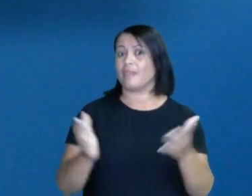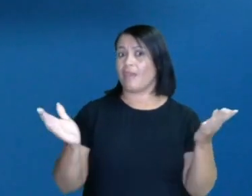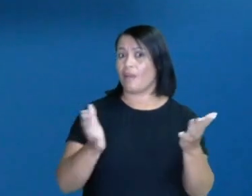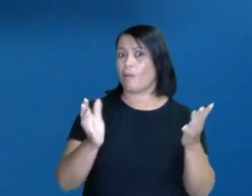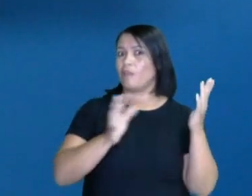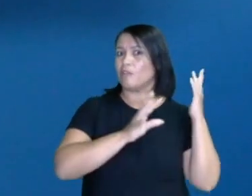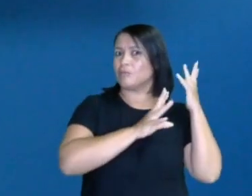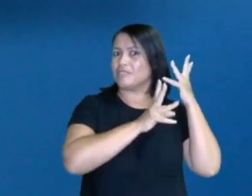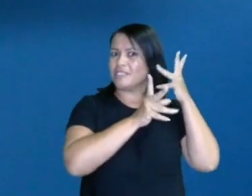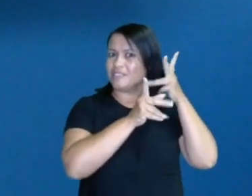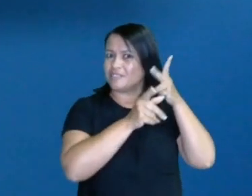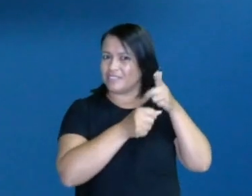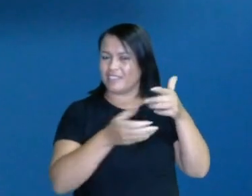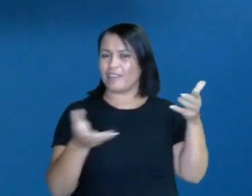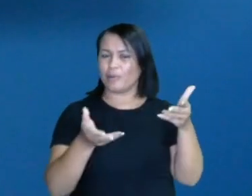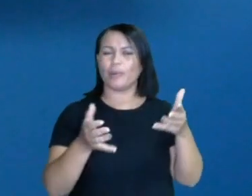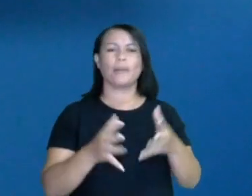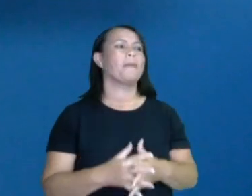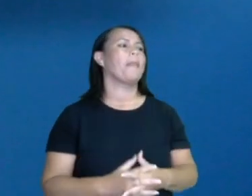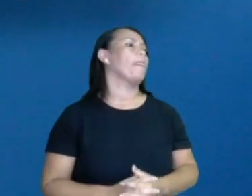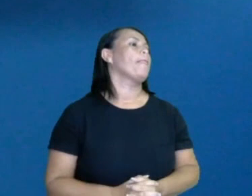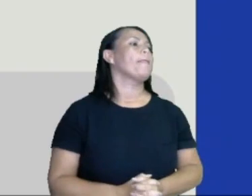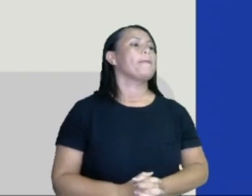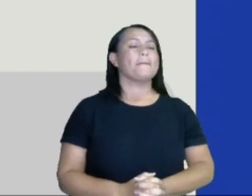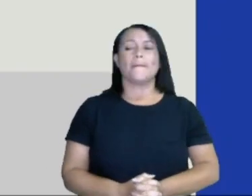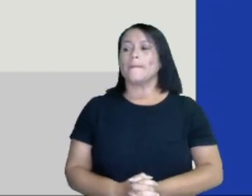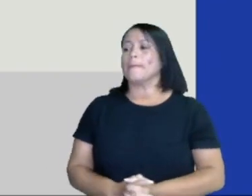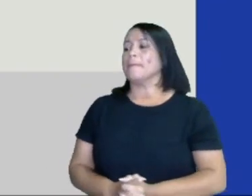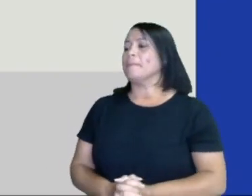Vamos dar a nossa revisada agora?